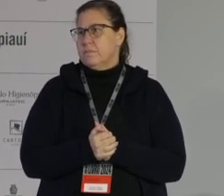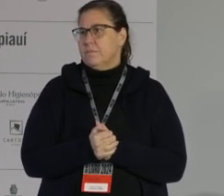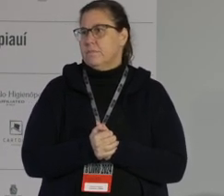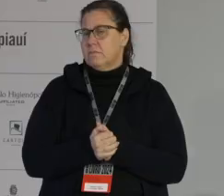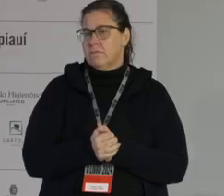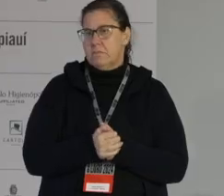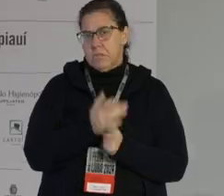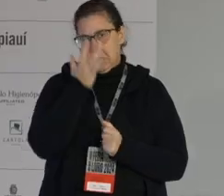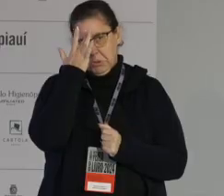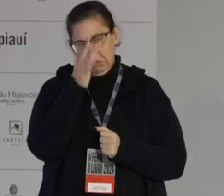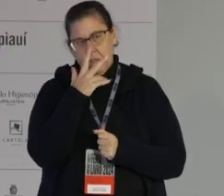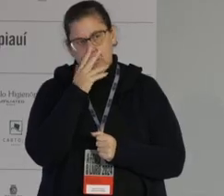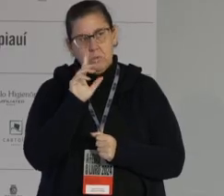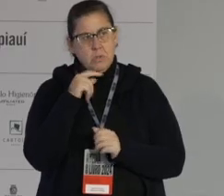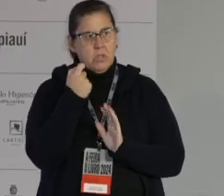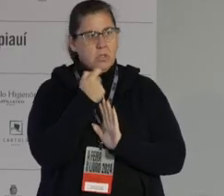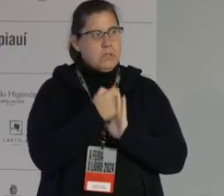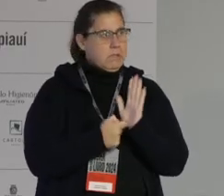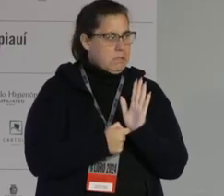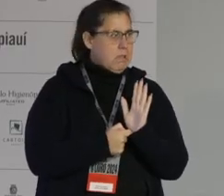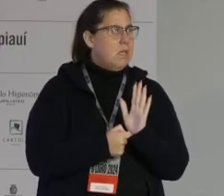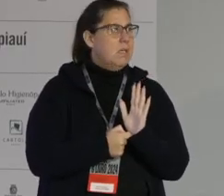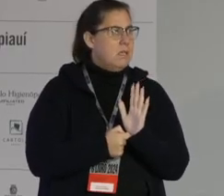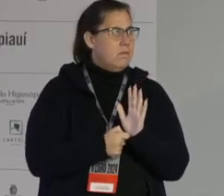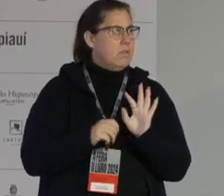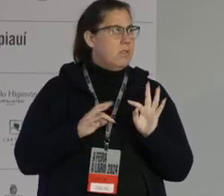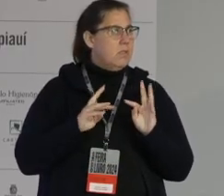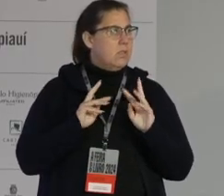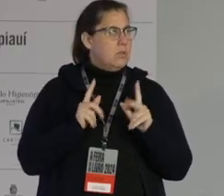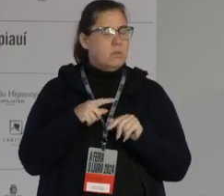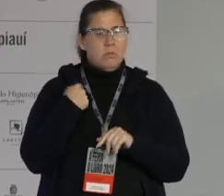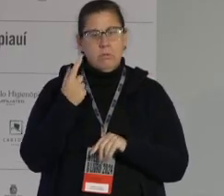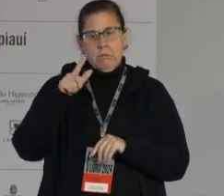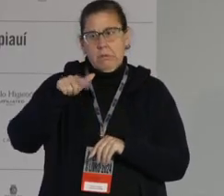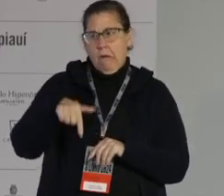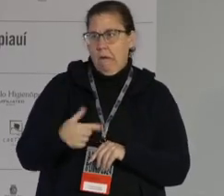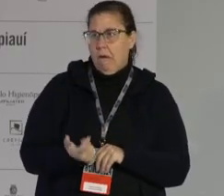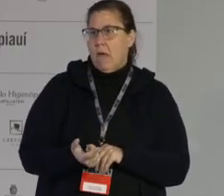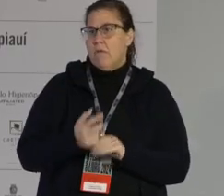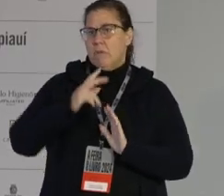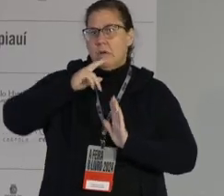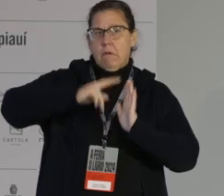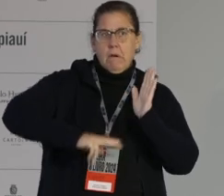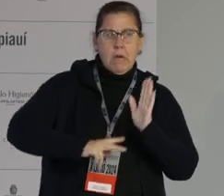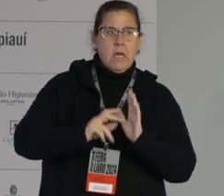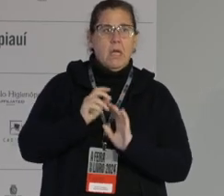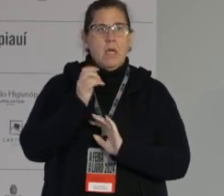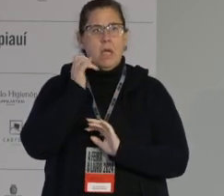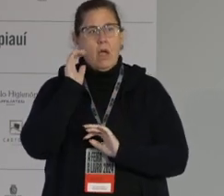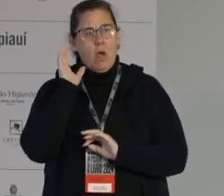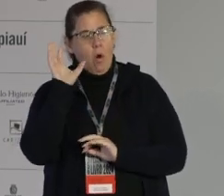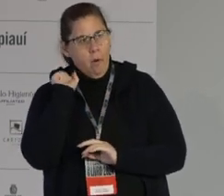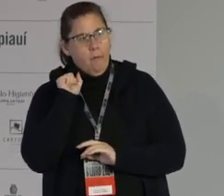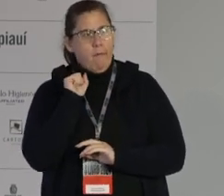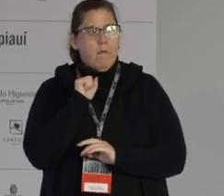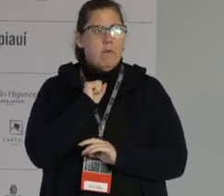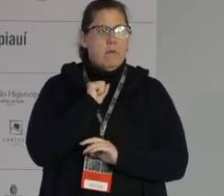Não sei, acho que quando a gente escreve entra tudo que a gente é, o que a gente lê, ouve.